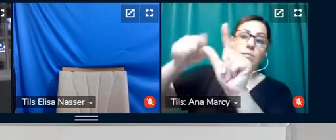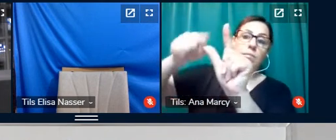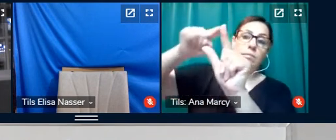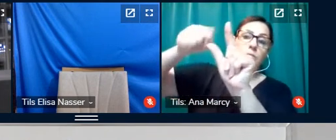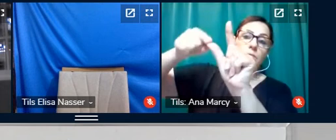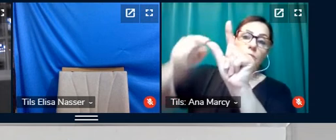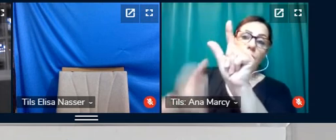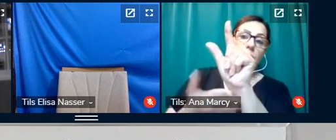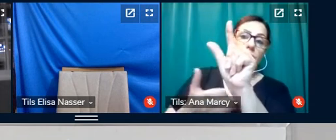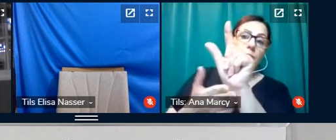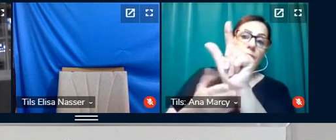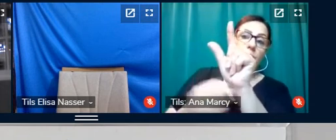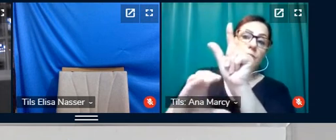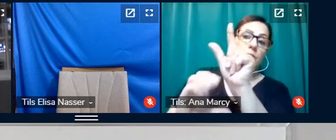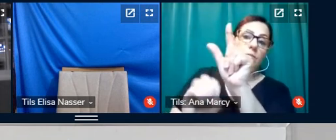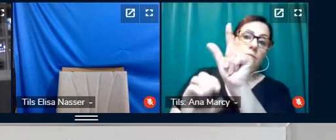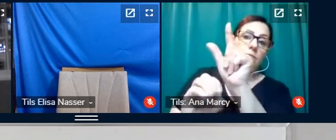diz.